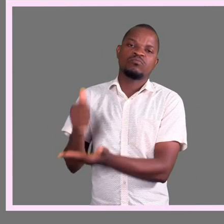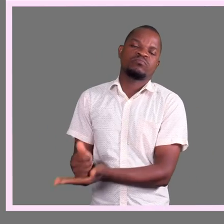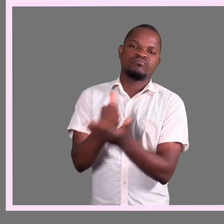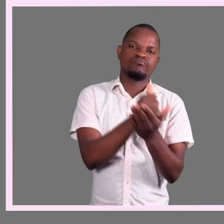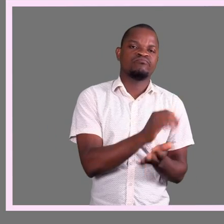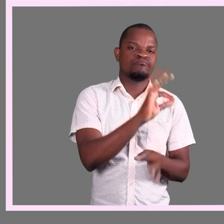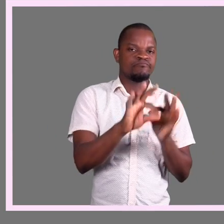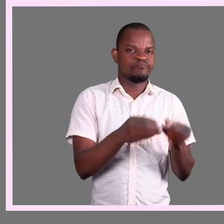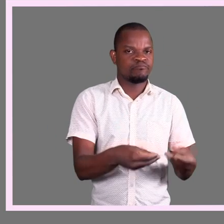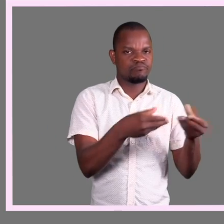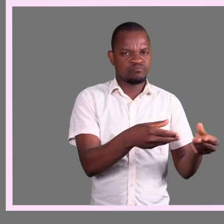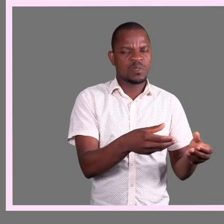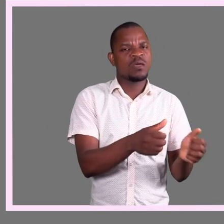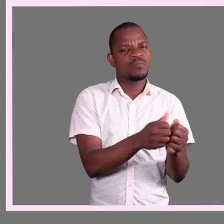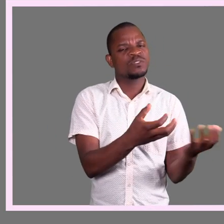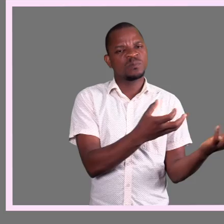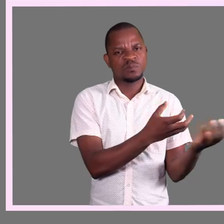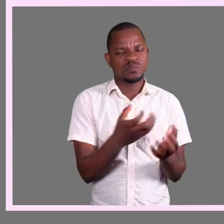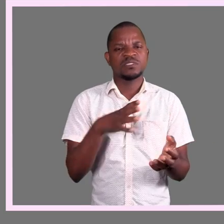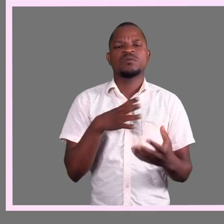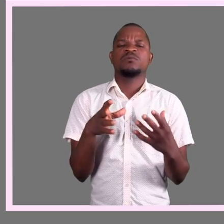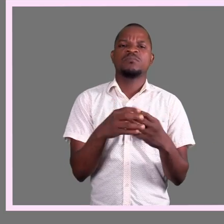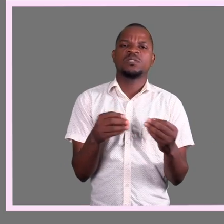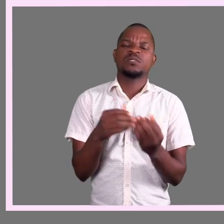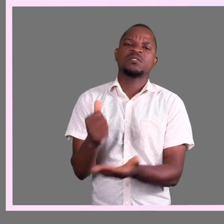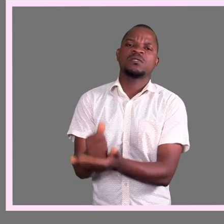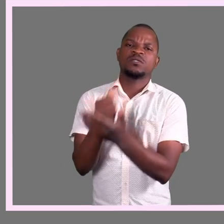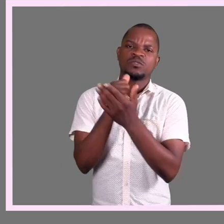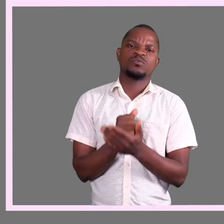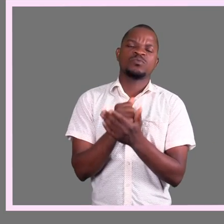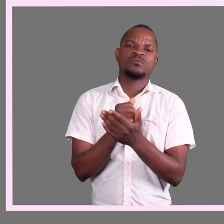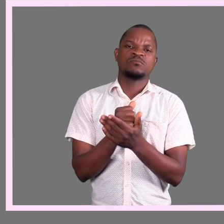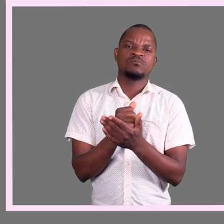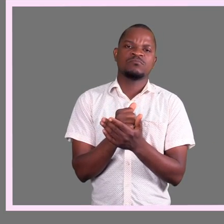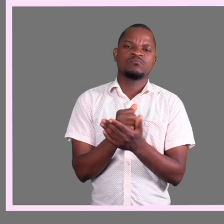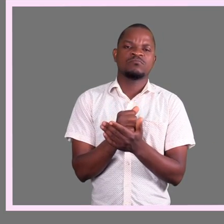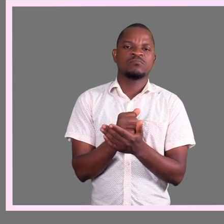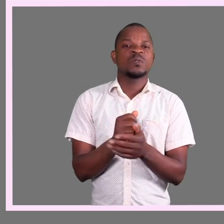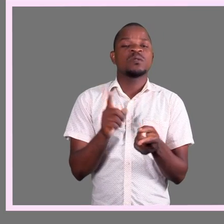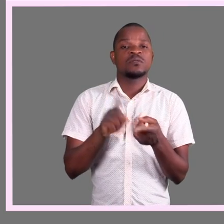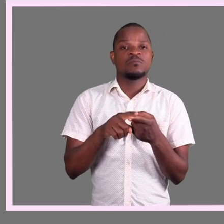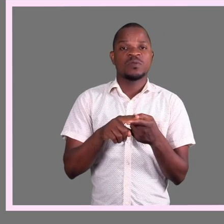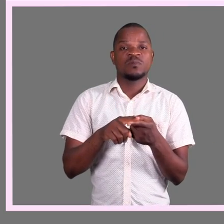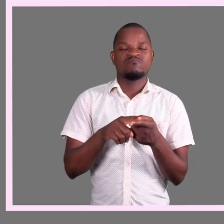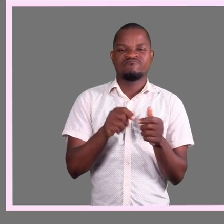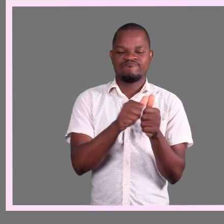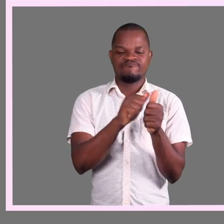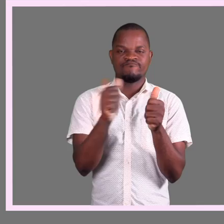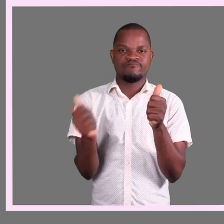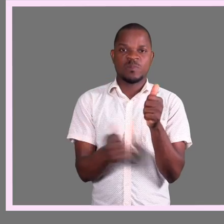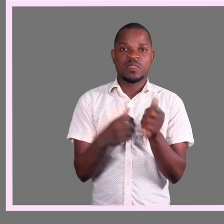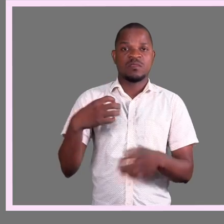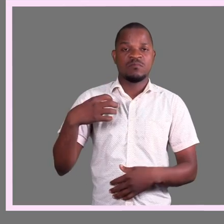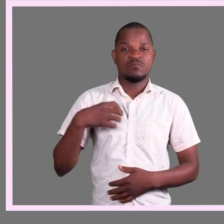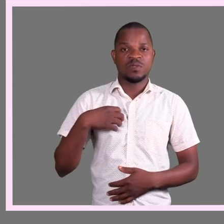dessa ajuda. Lucas Mangrassi, vice-ministro do Gênero Criança e Ação Social, esclarece os critérios de seleção